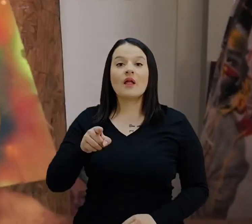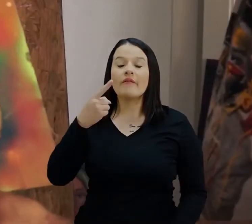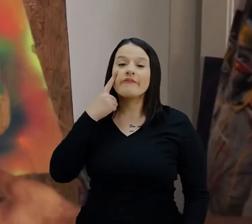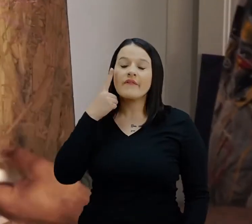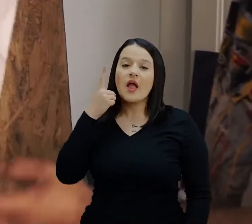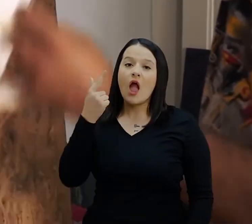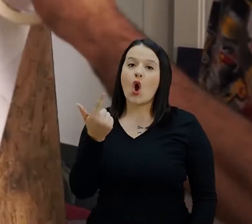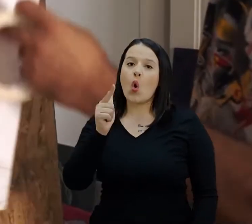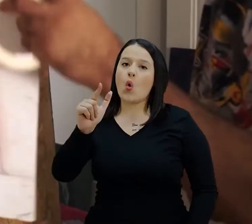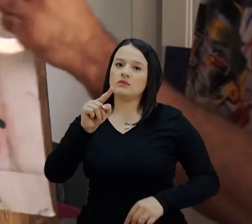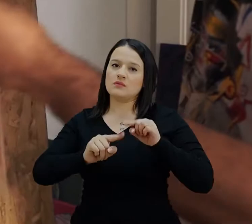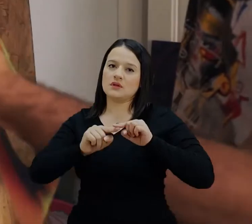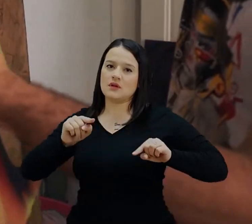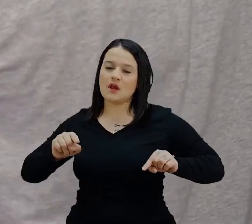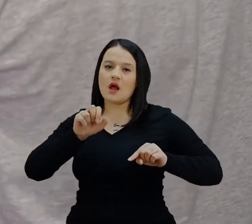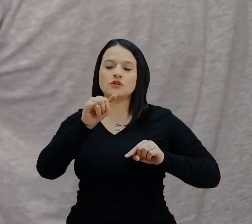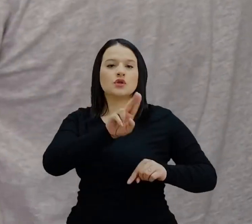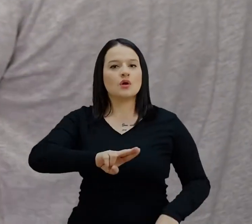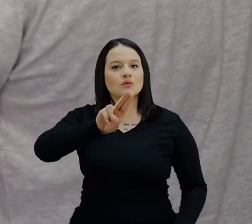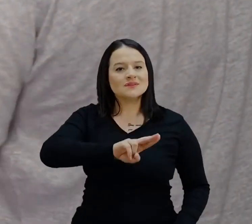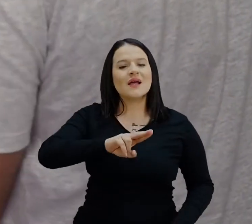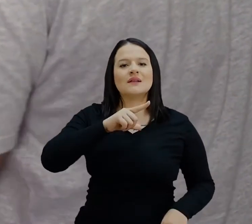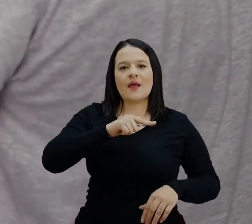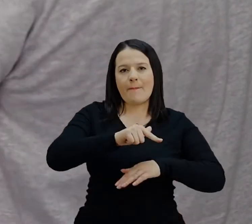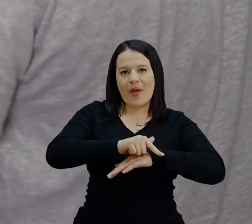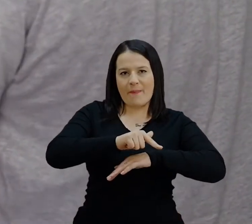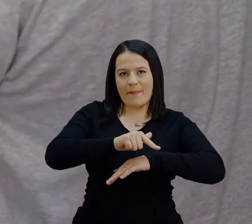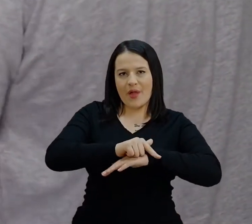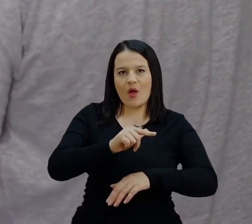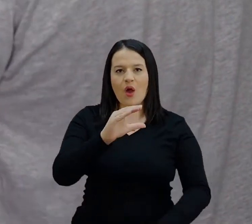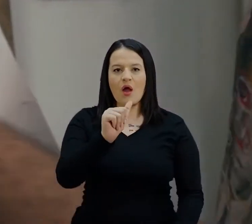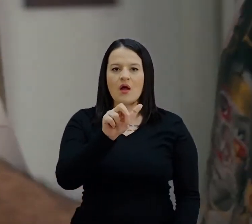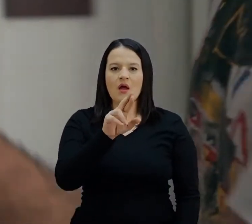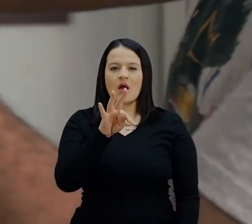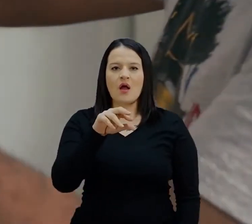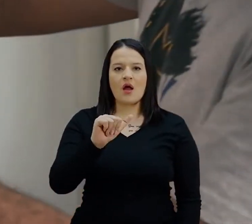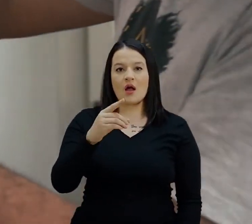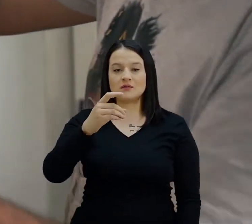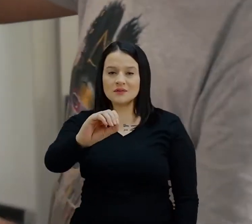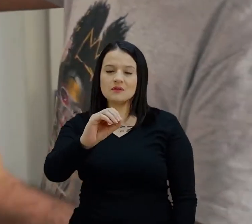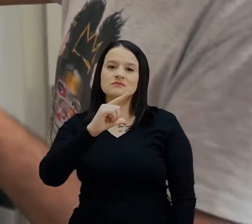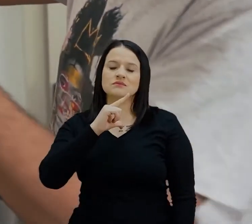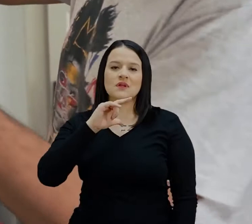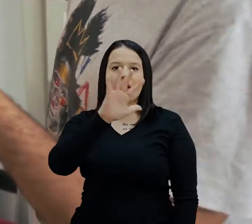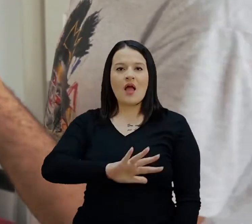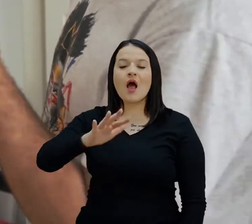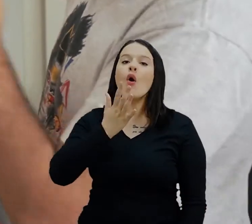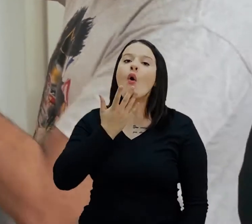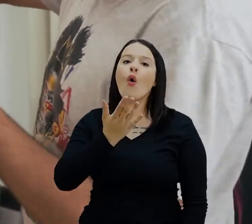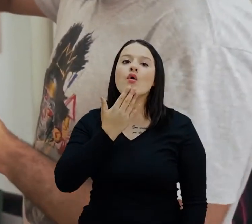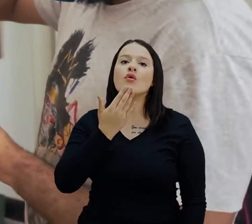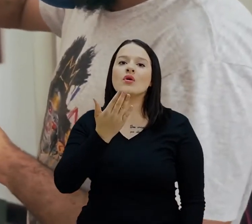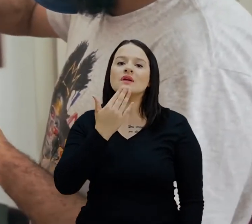Esse é um outro stencil com outro material. Quando for fazer com papel cartão, a parte colorida, né, ou a parte branca, a gente